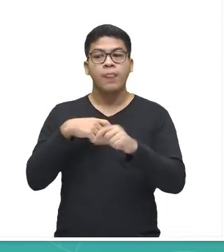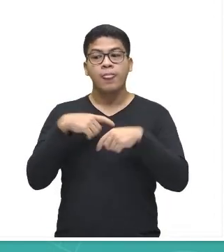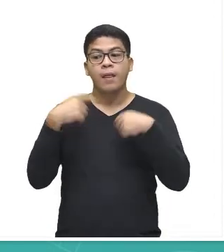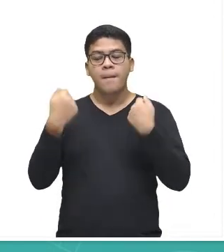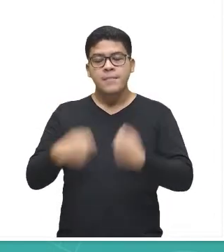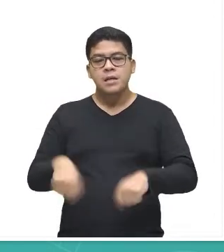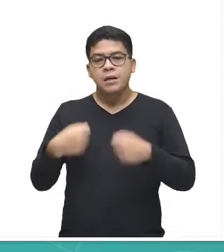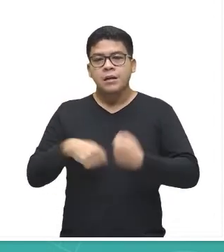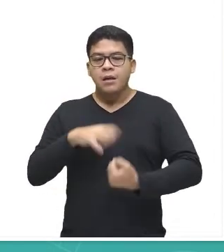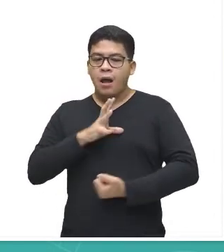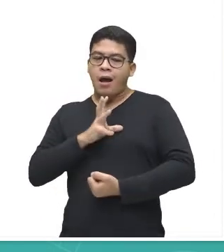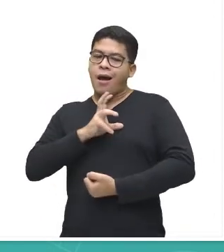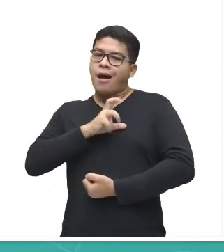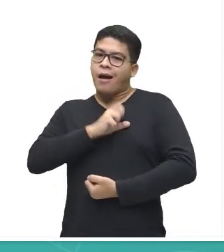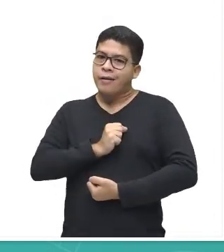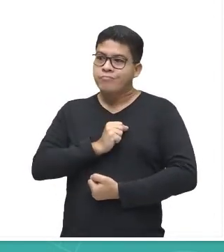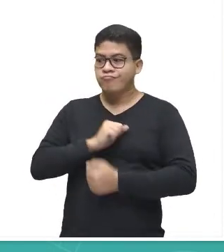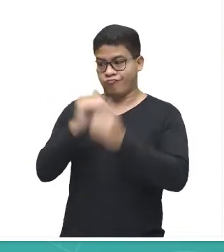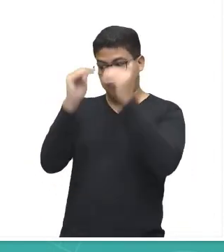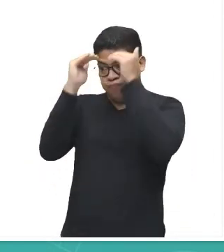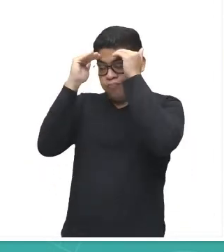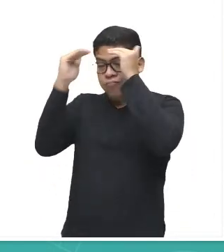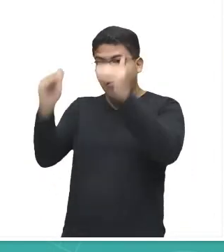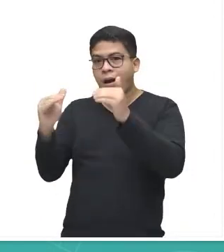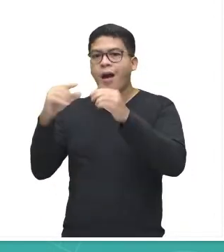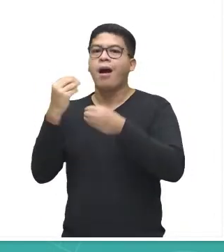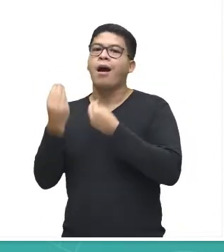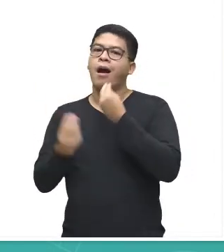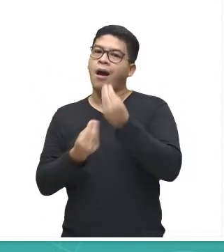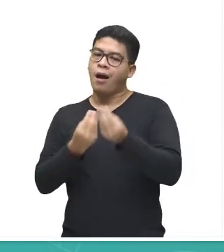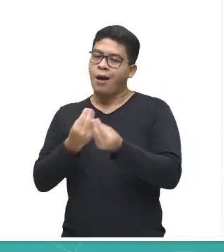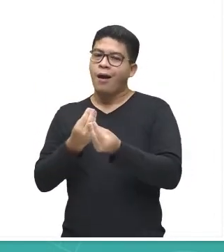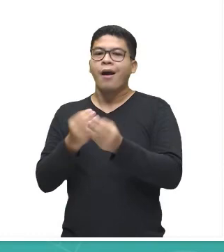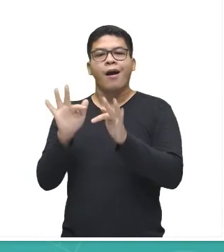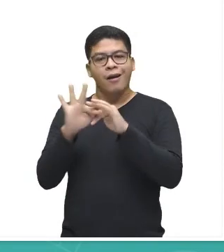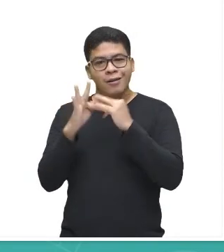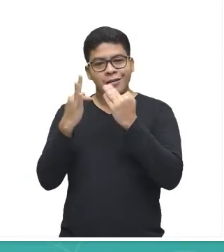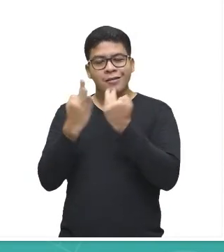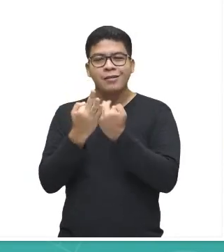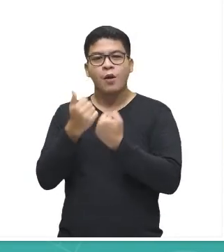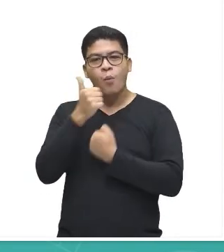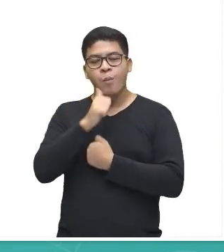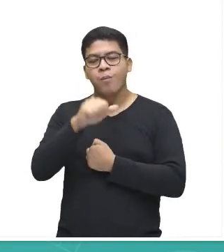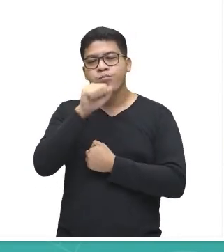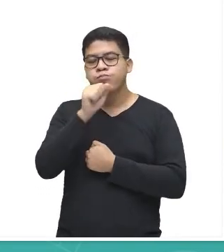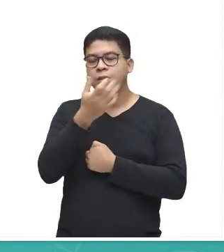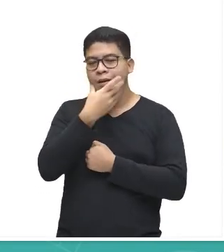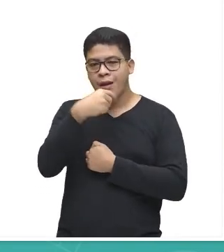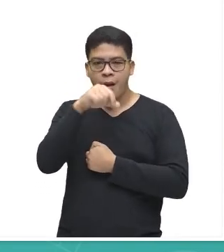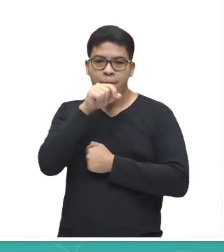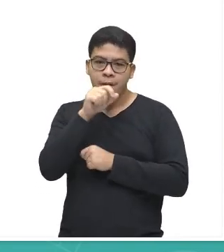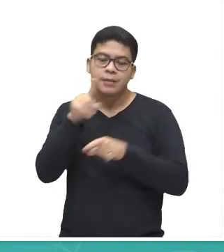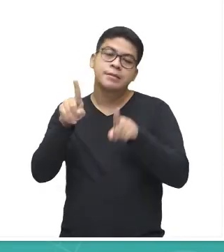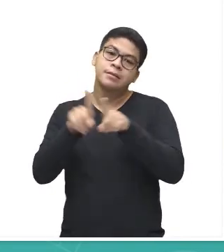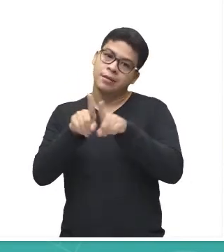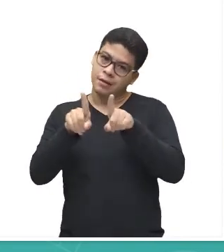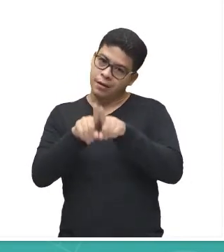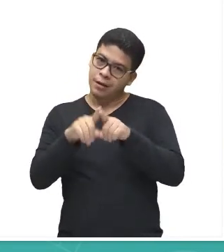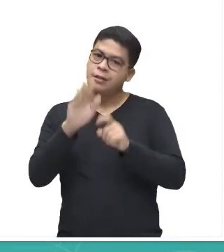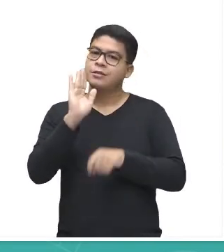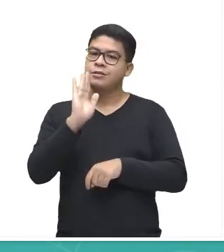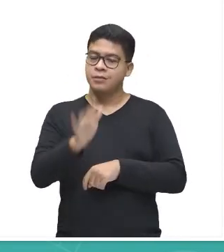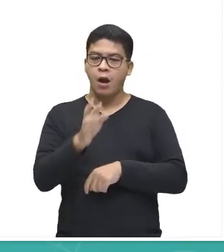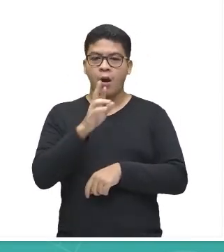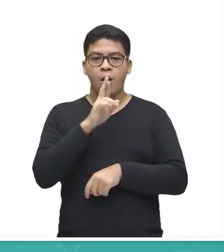e respeitar sempre eles. Certíssimo, Kevin. Rosalina também já